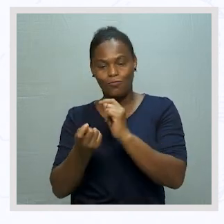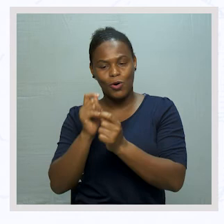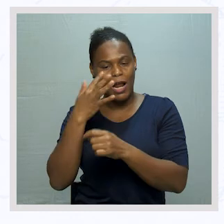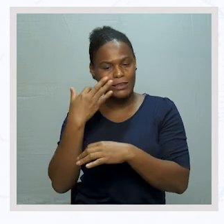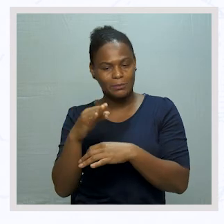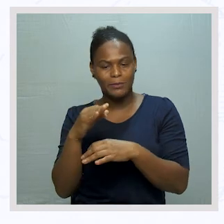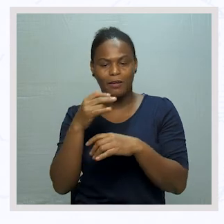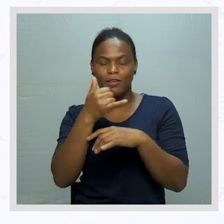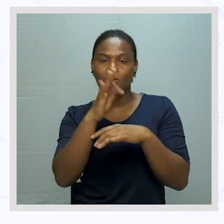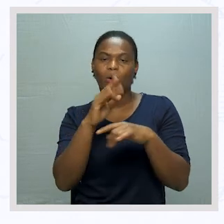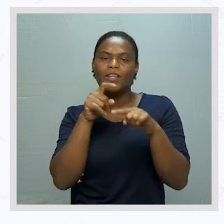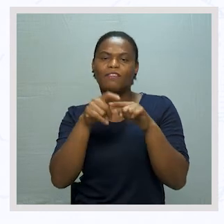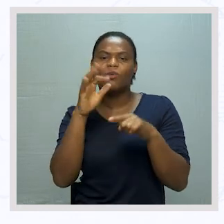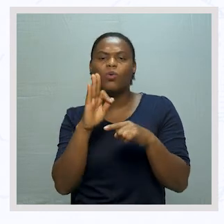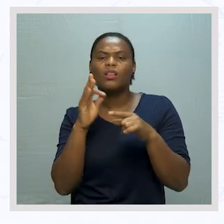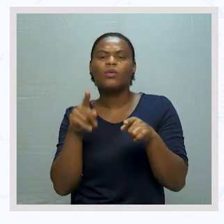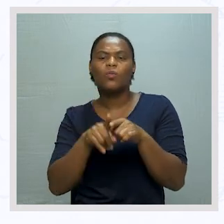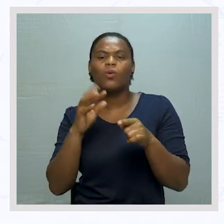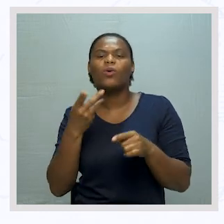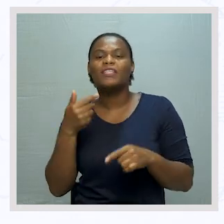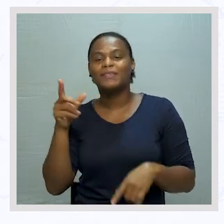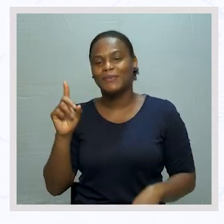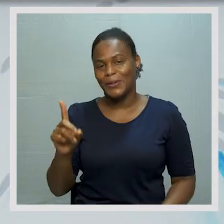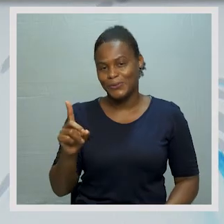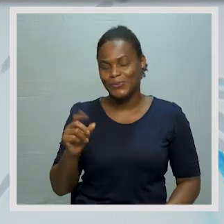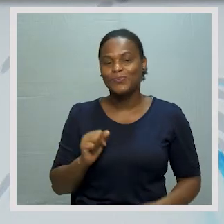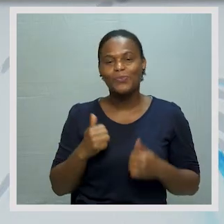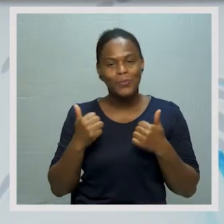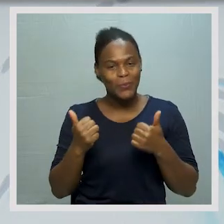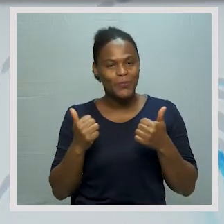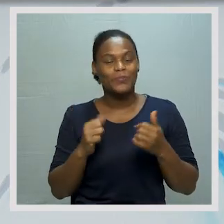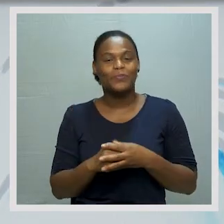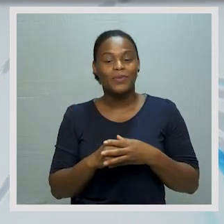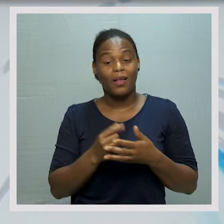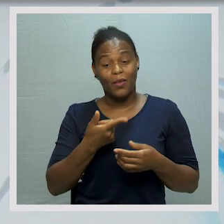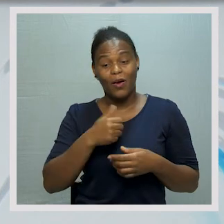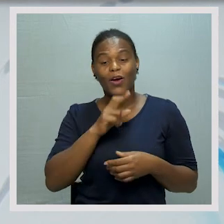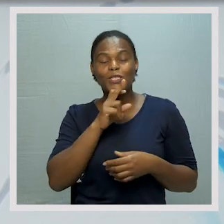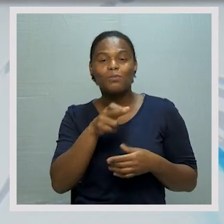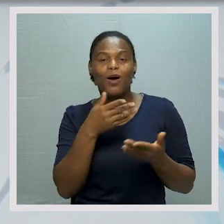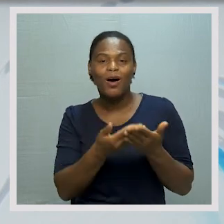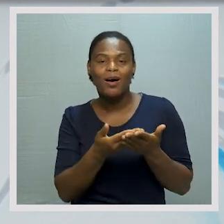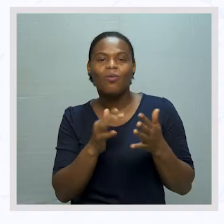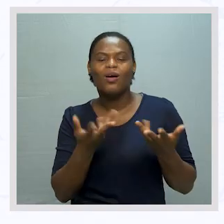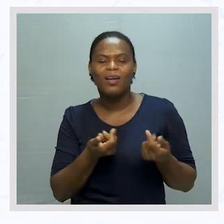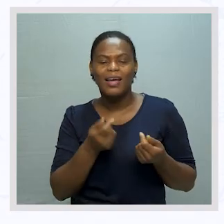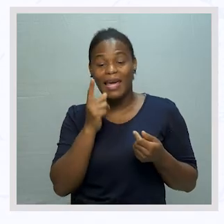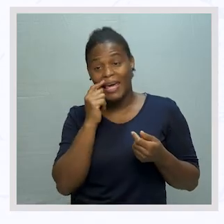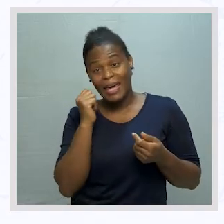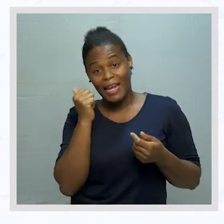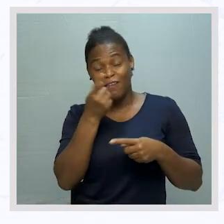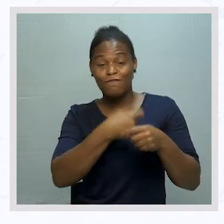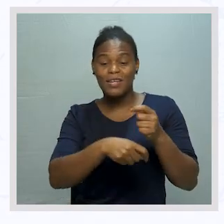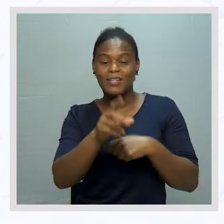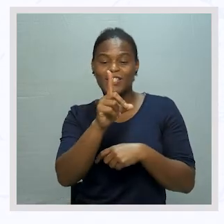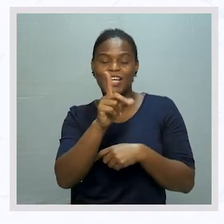simplificado, 24 a dividir por 4 é igual a 6. Exatamente. Então, a nossa resposta é, ele